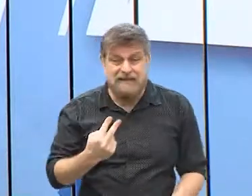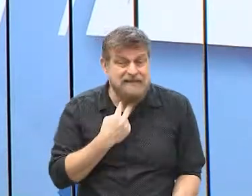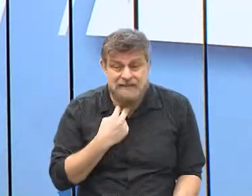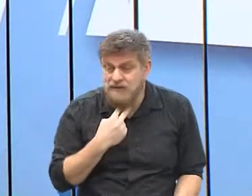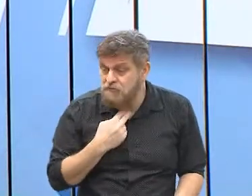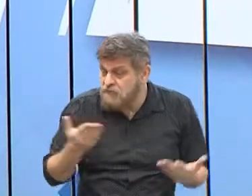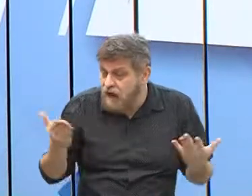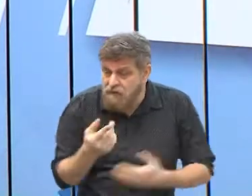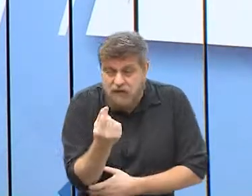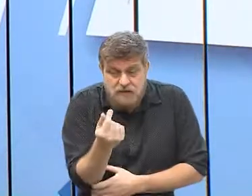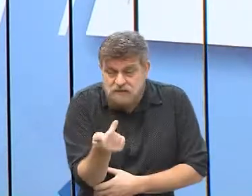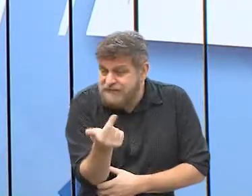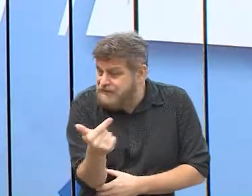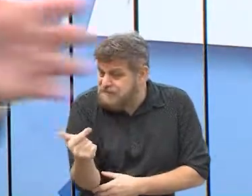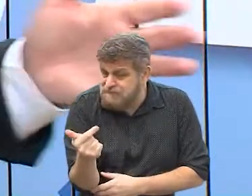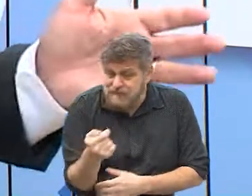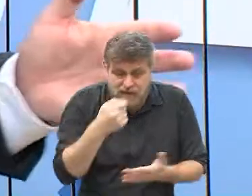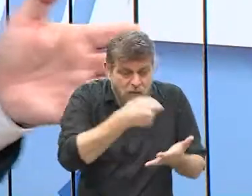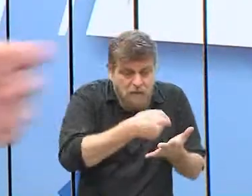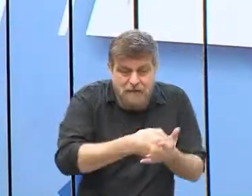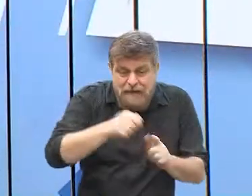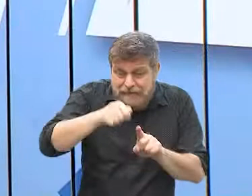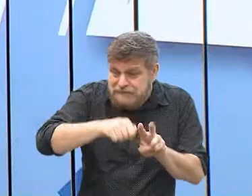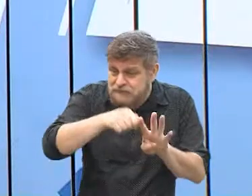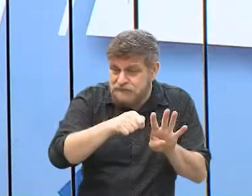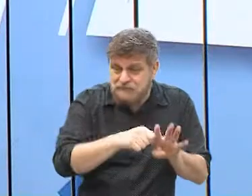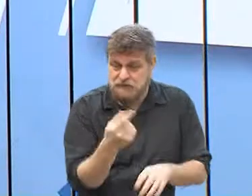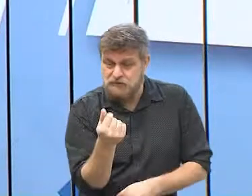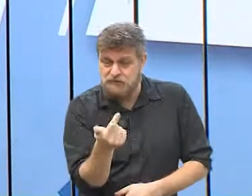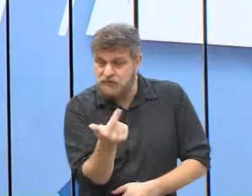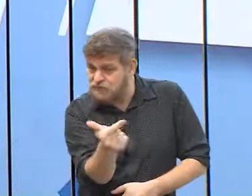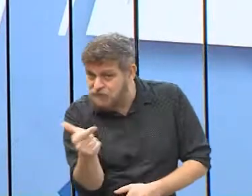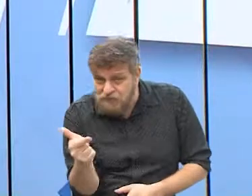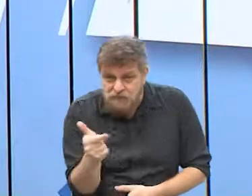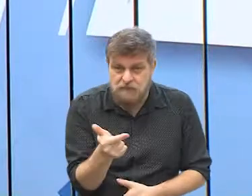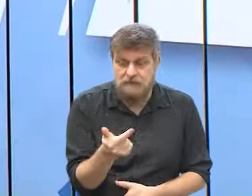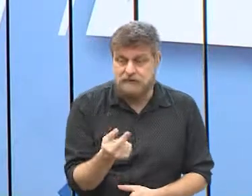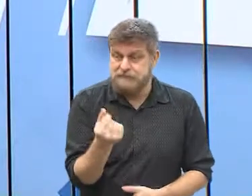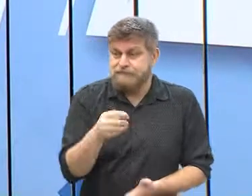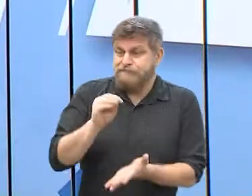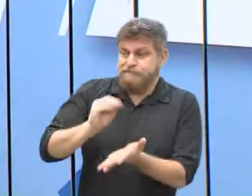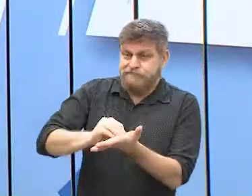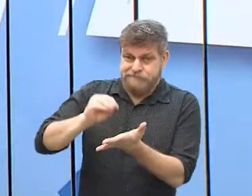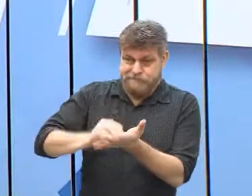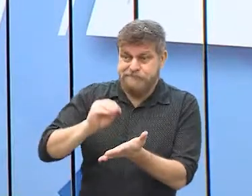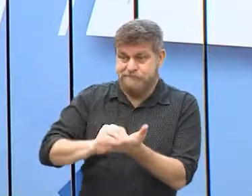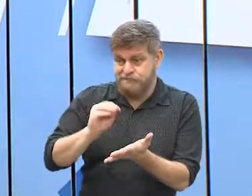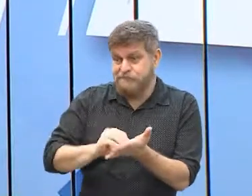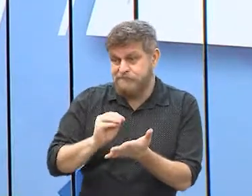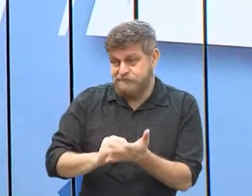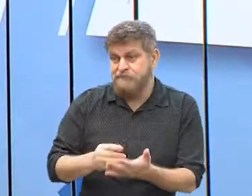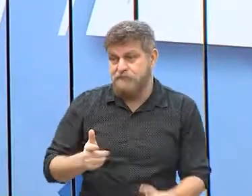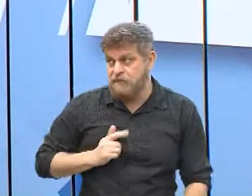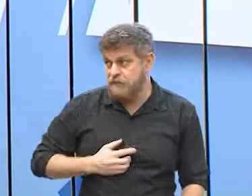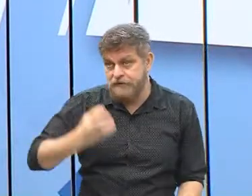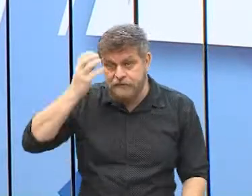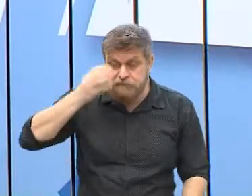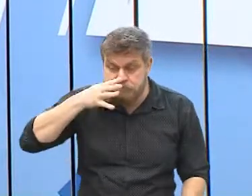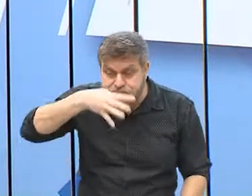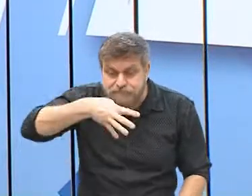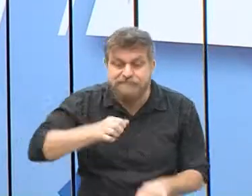conseguem cumprir aquilo que foi acordado por conta da crise econômica, né, derivada aí da crise